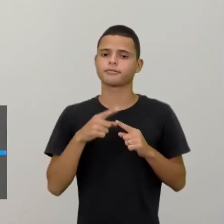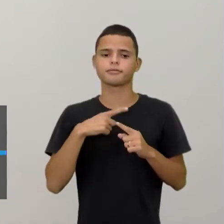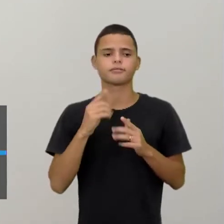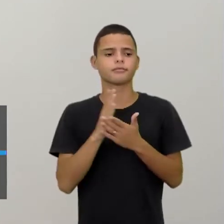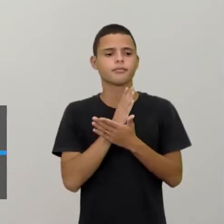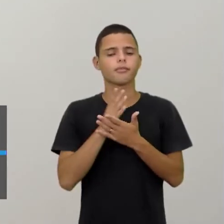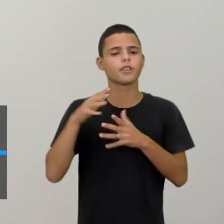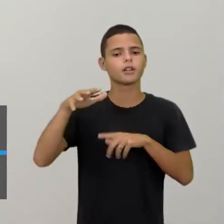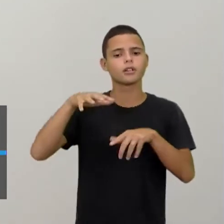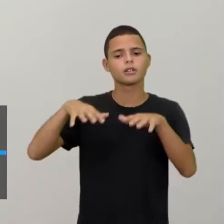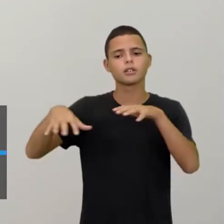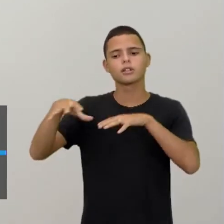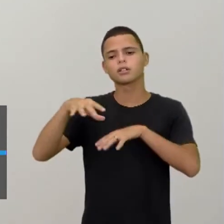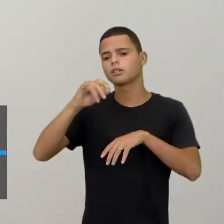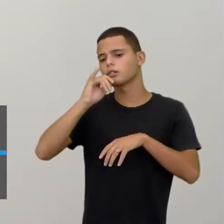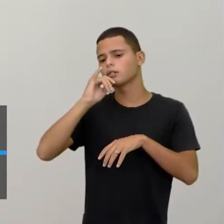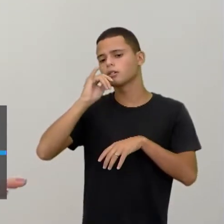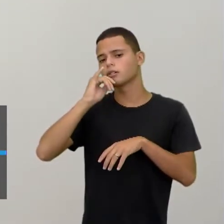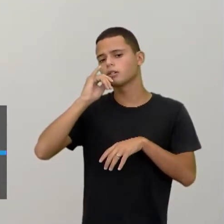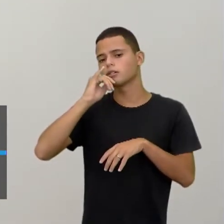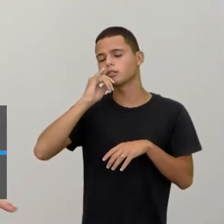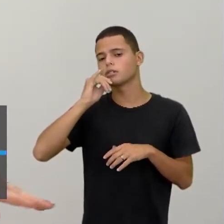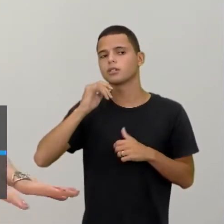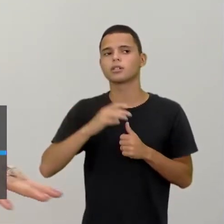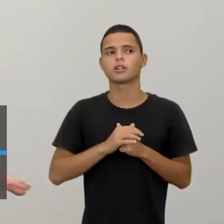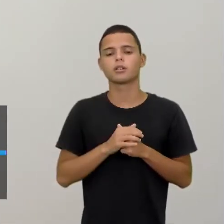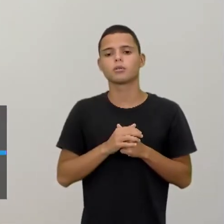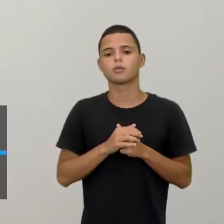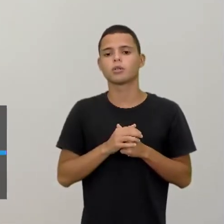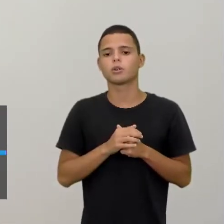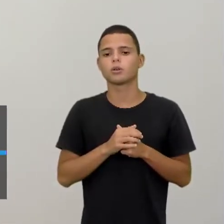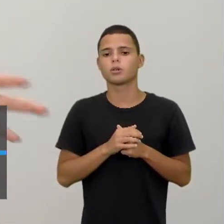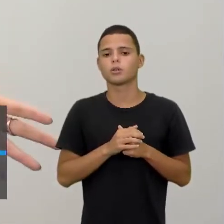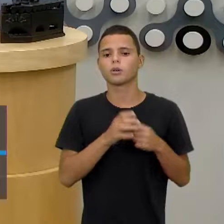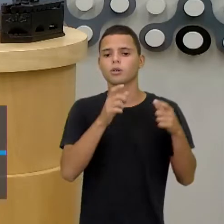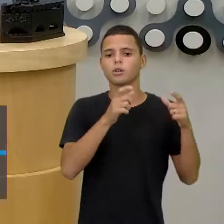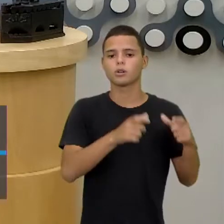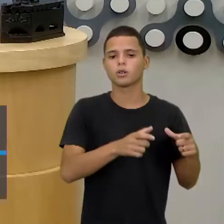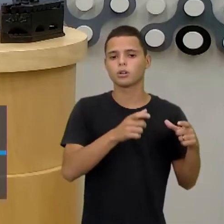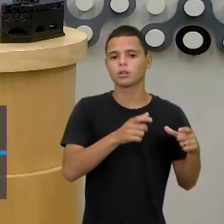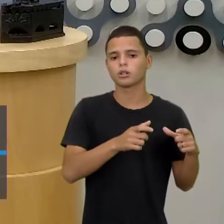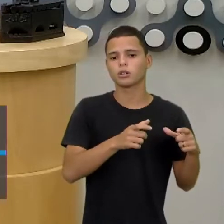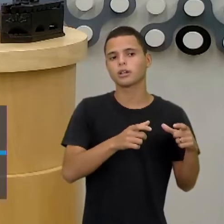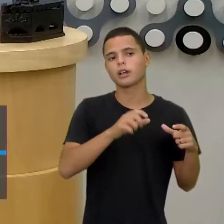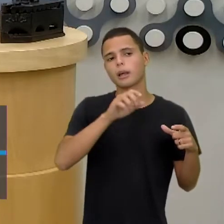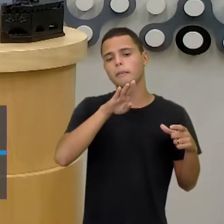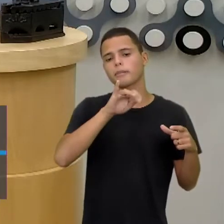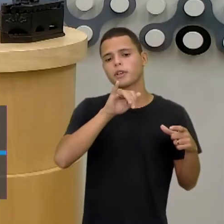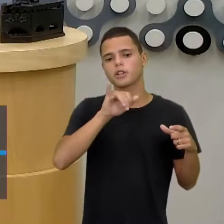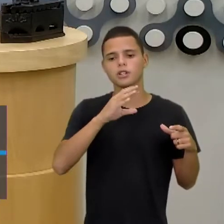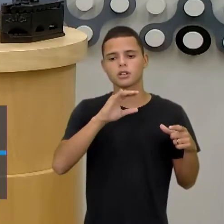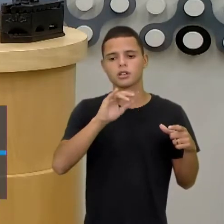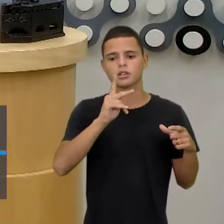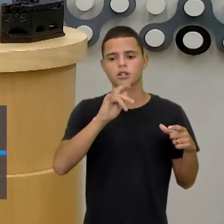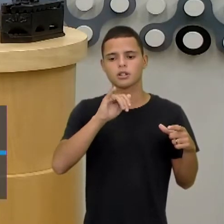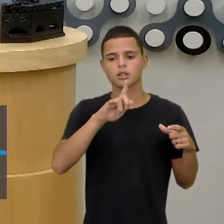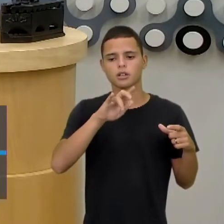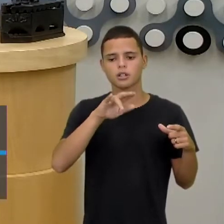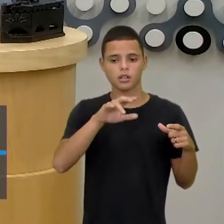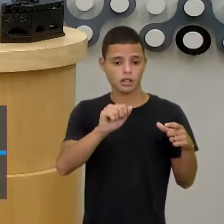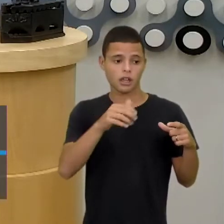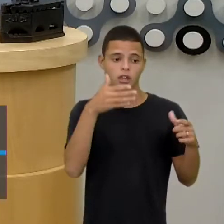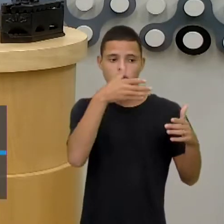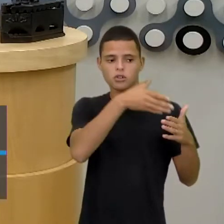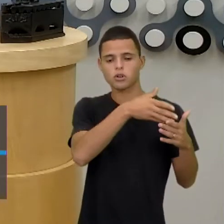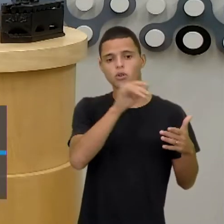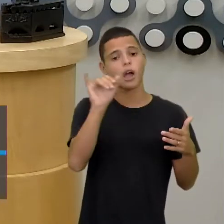chegou, por exemplo, se a gente for pensar ali o Bexiga, chegaram mais Sim. italianos, né? Embora antes dos italianos,